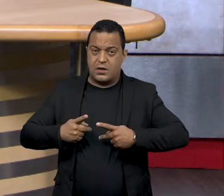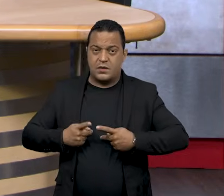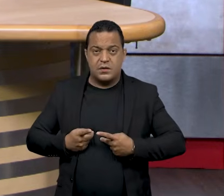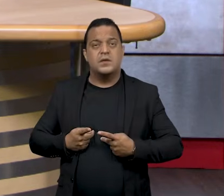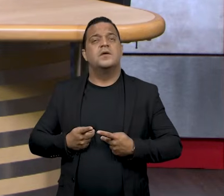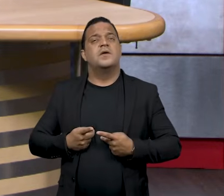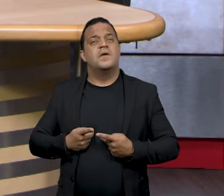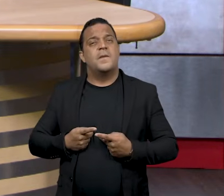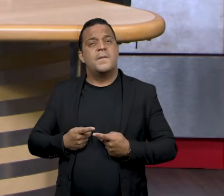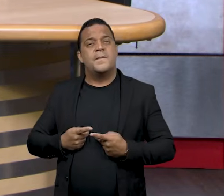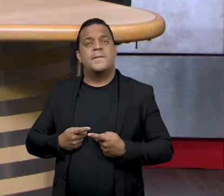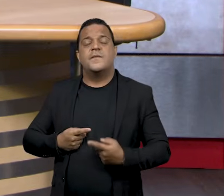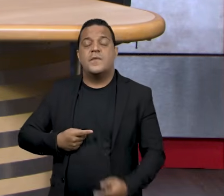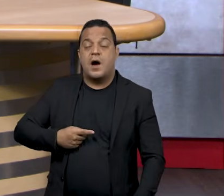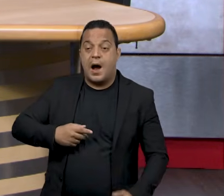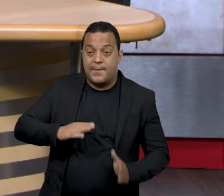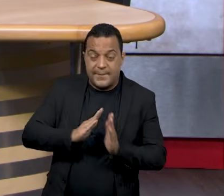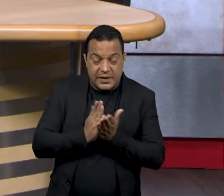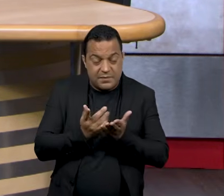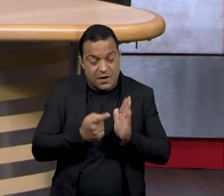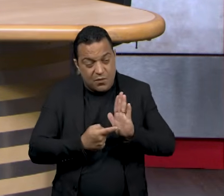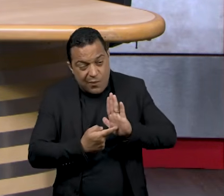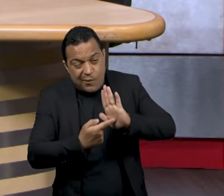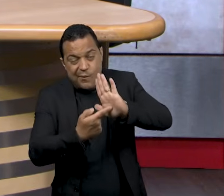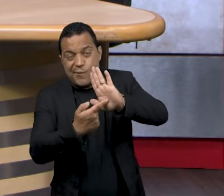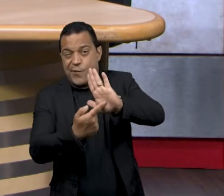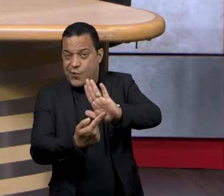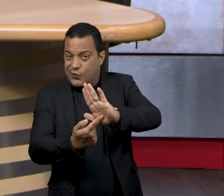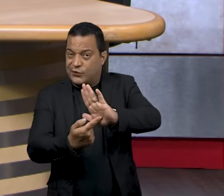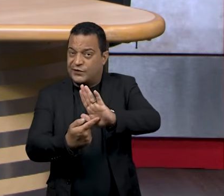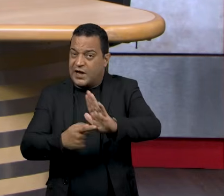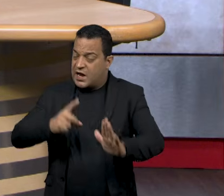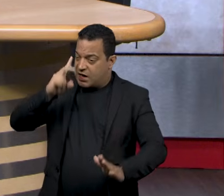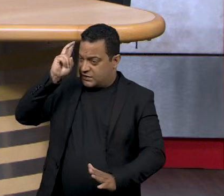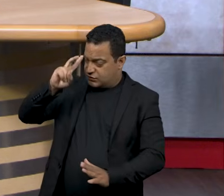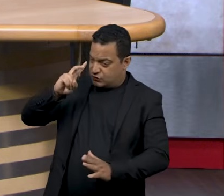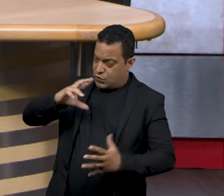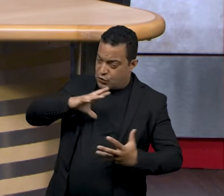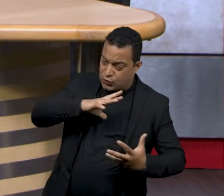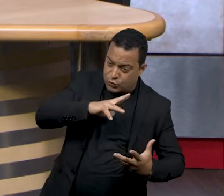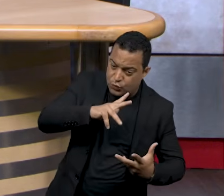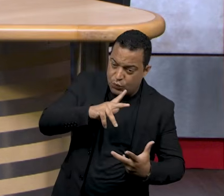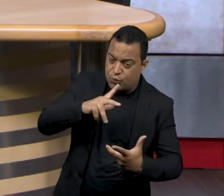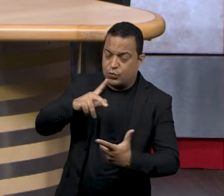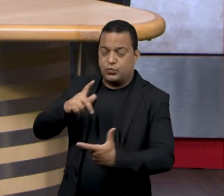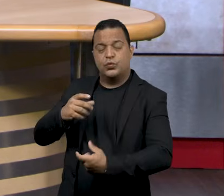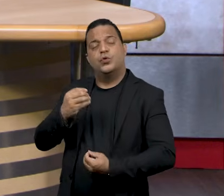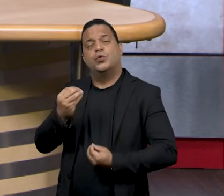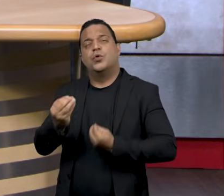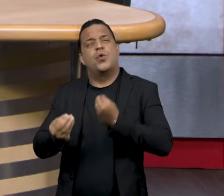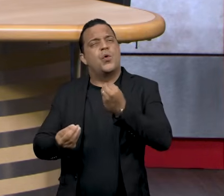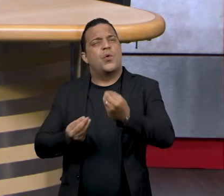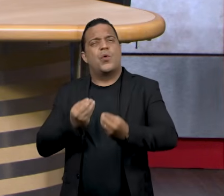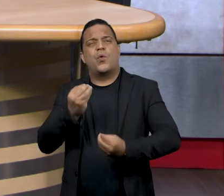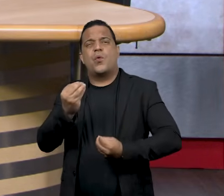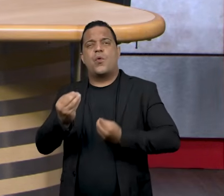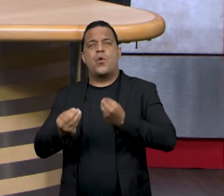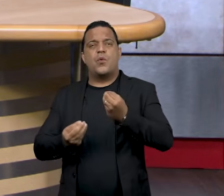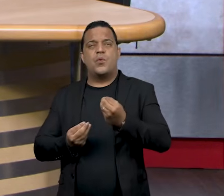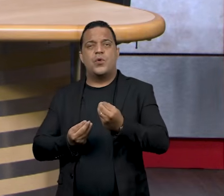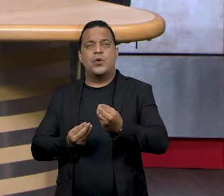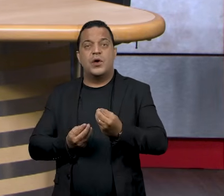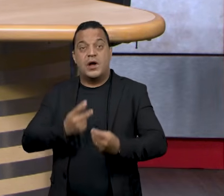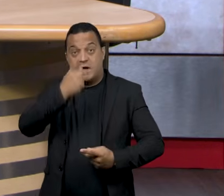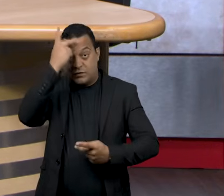criado, em toda a história humana, a Bíblia retrata isso, toda a história da humanidade retrata isso, como que